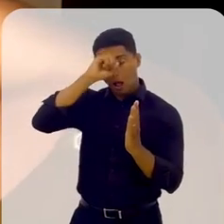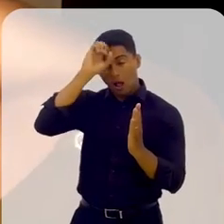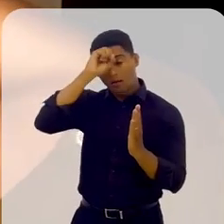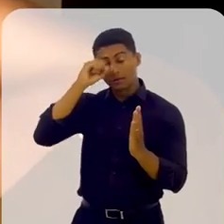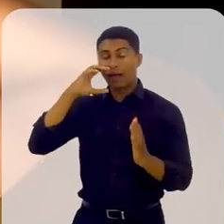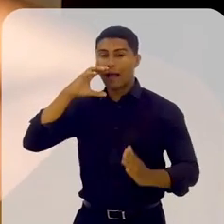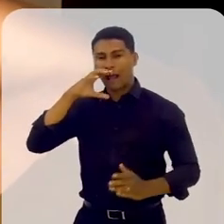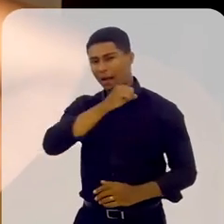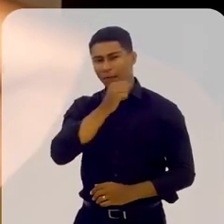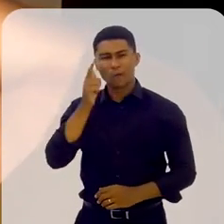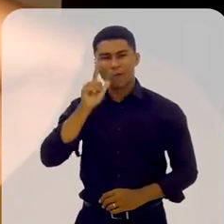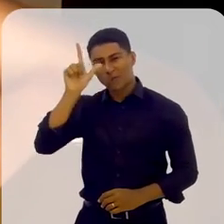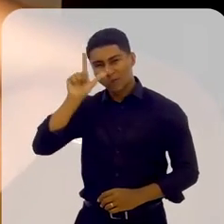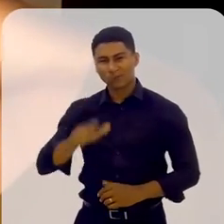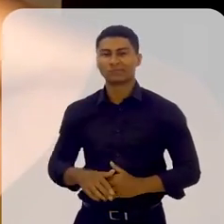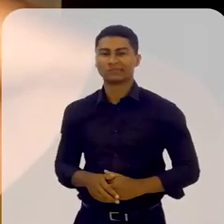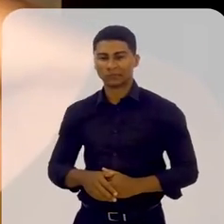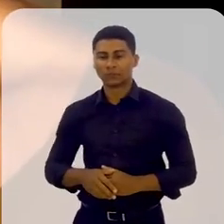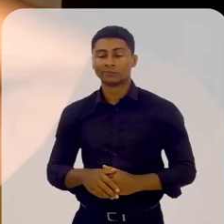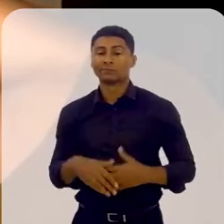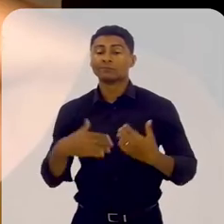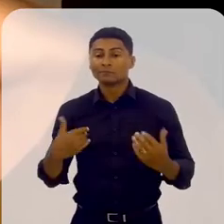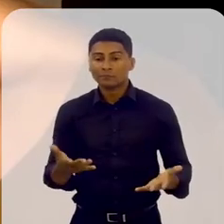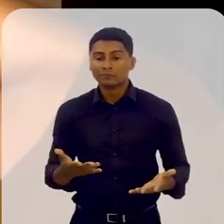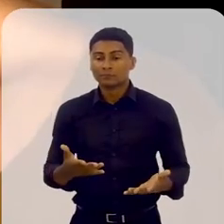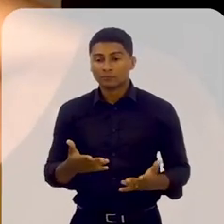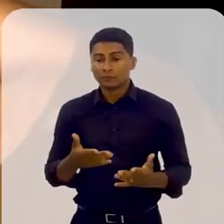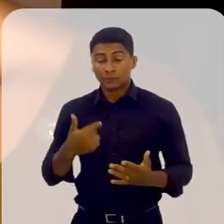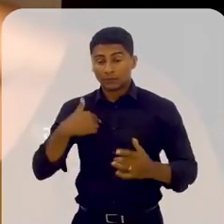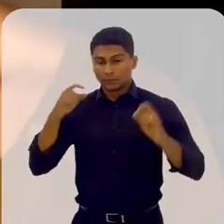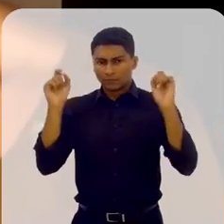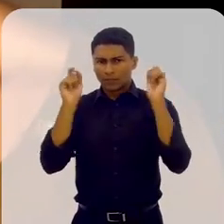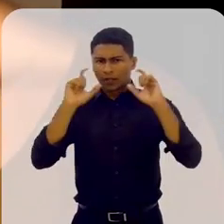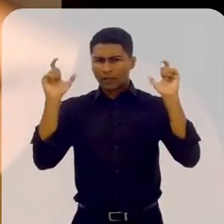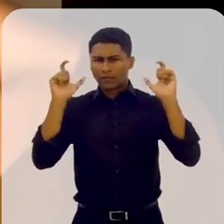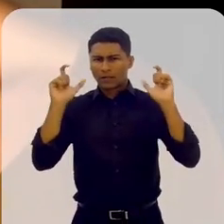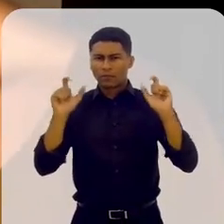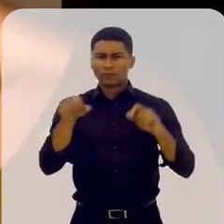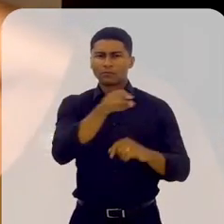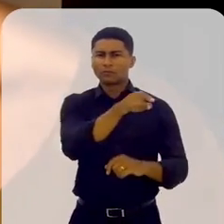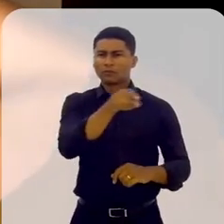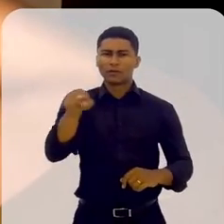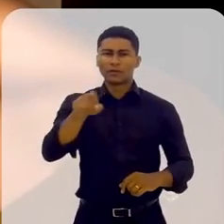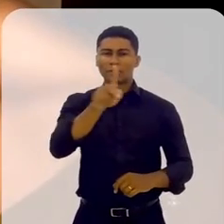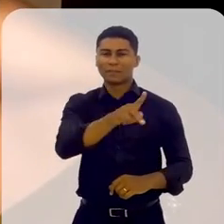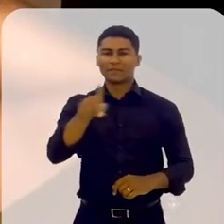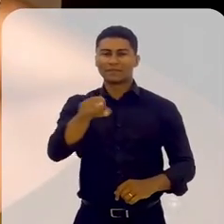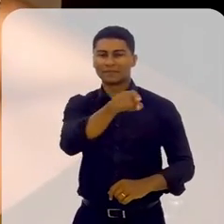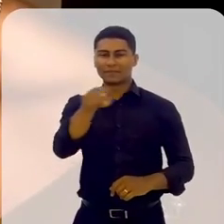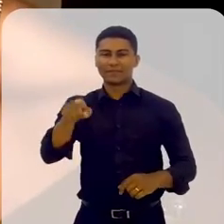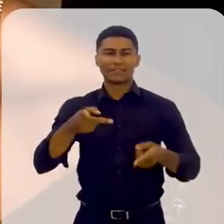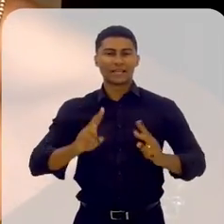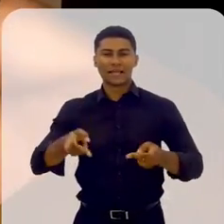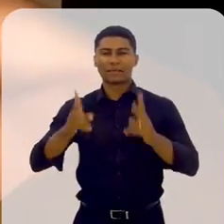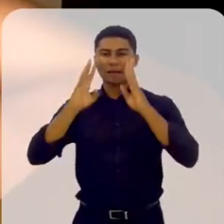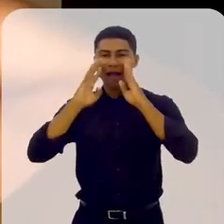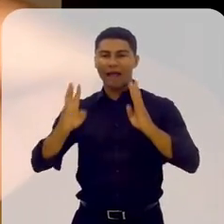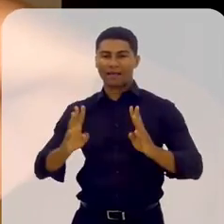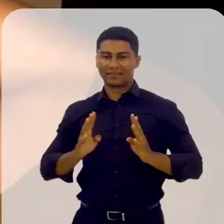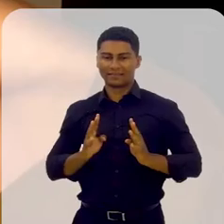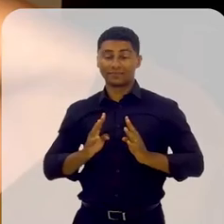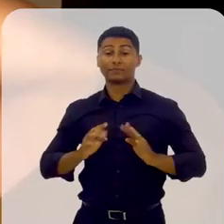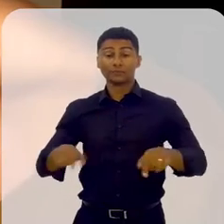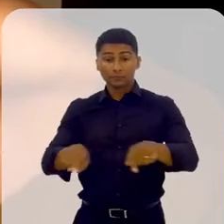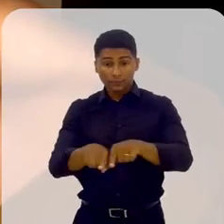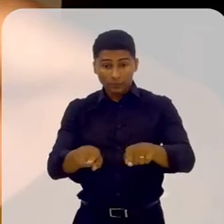então... Também por conta disso, eu sempre tive uma atenção um pouco maior dos professores, um